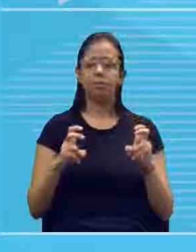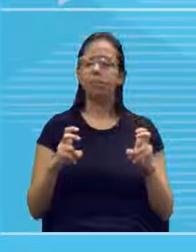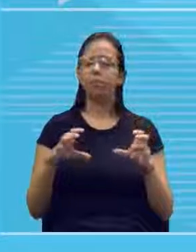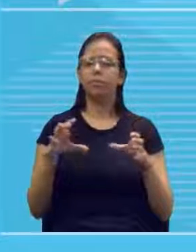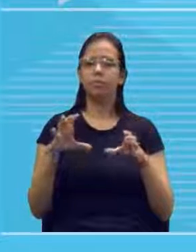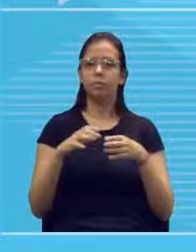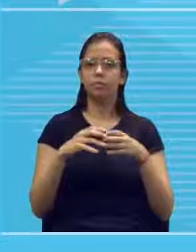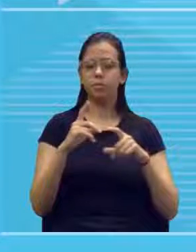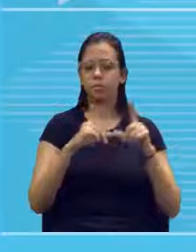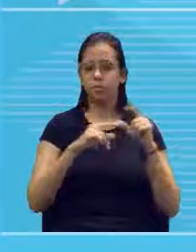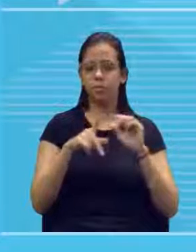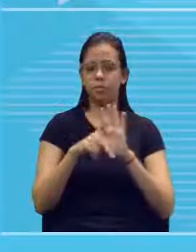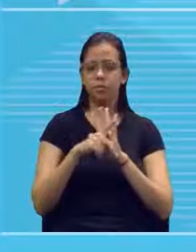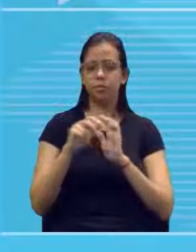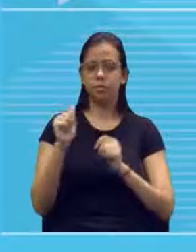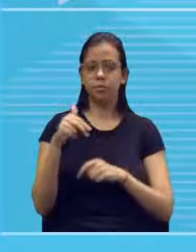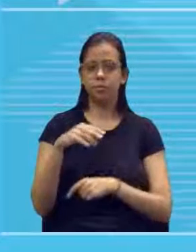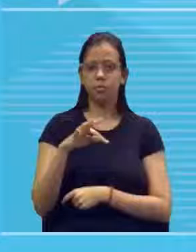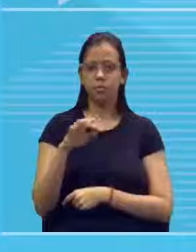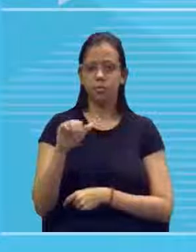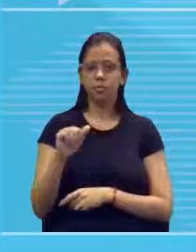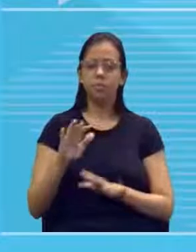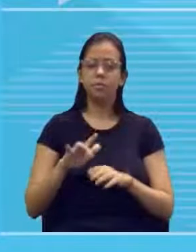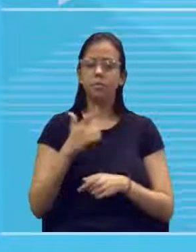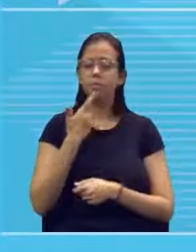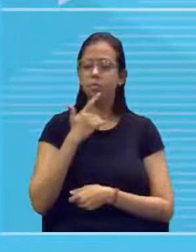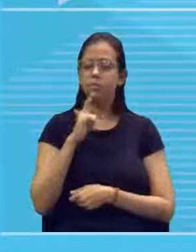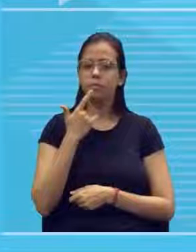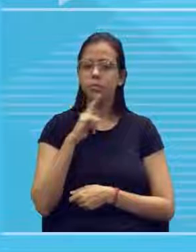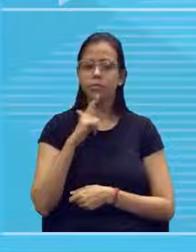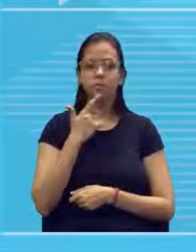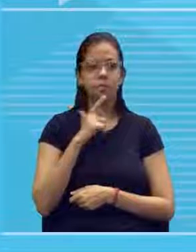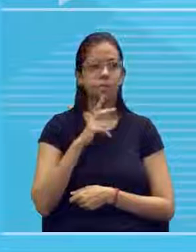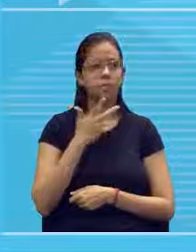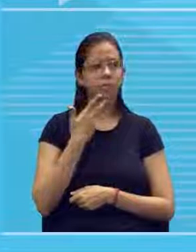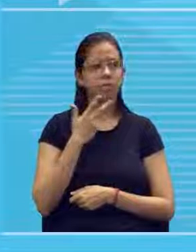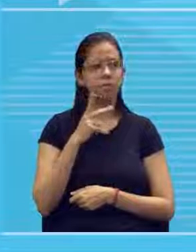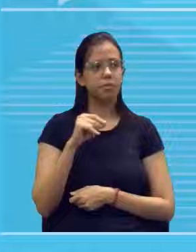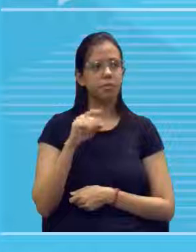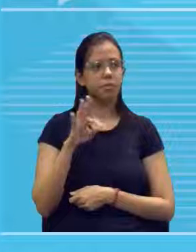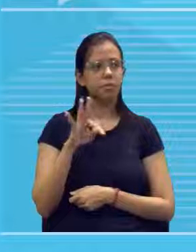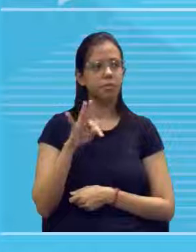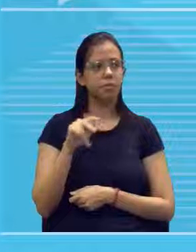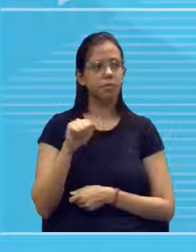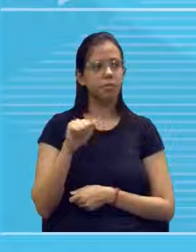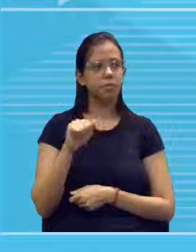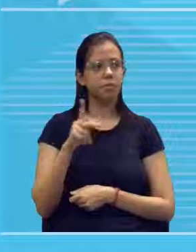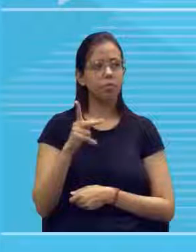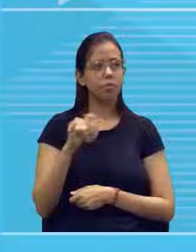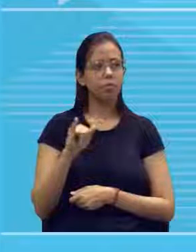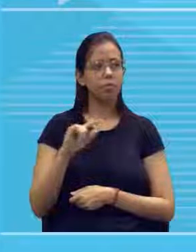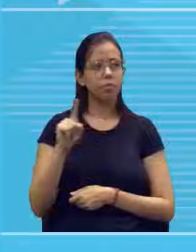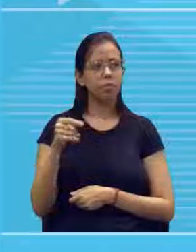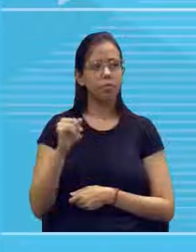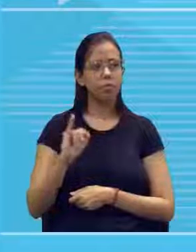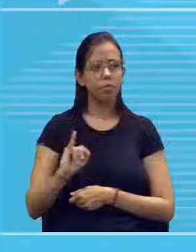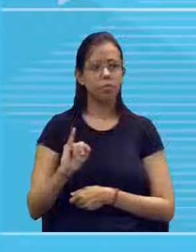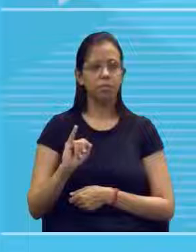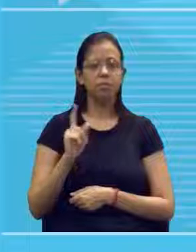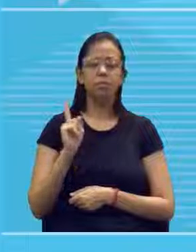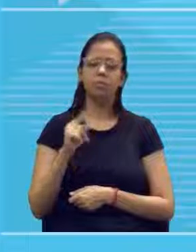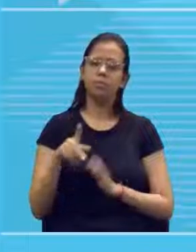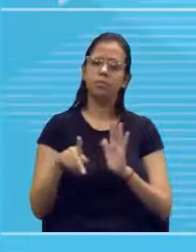conhecida não é cômoda anta mas na língua se diz a TAP e na significa tanta